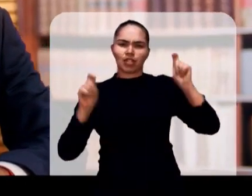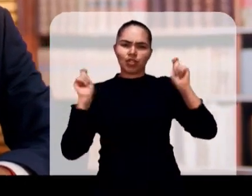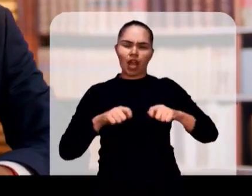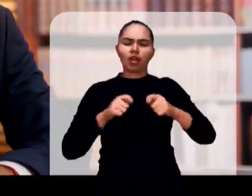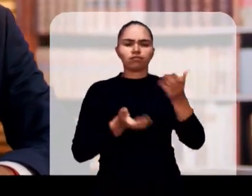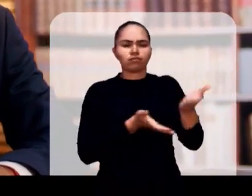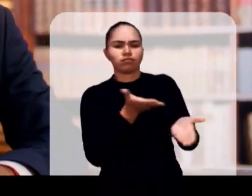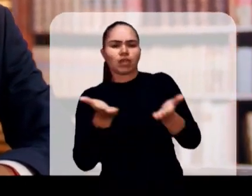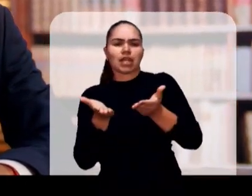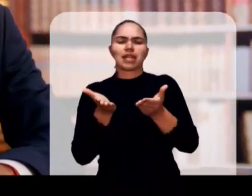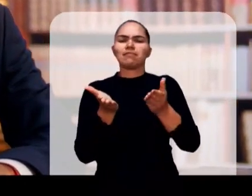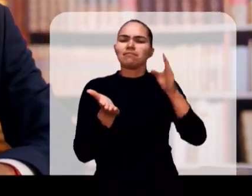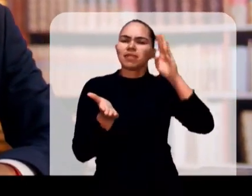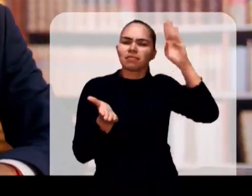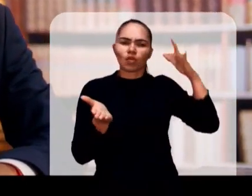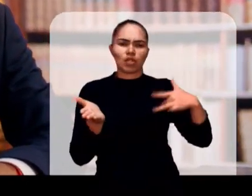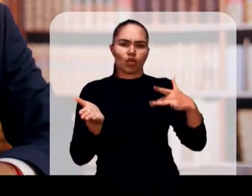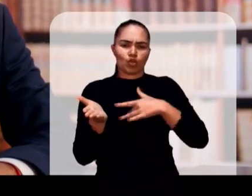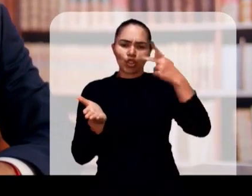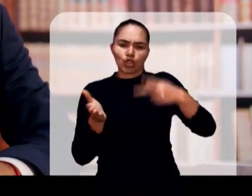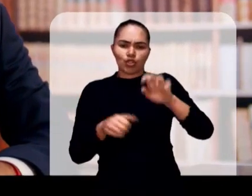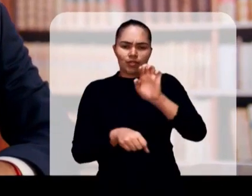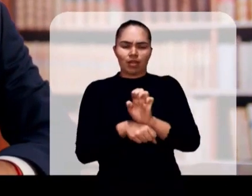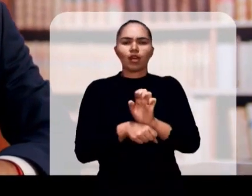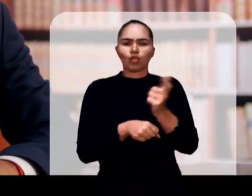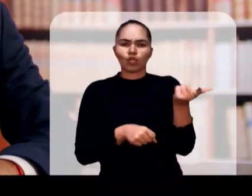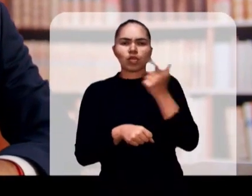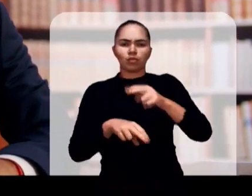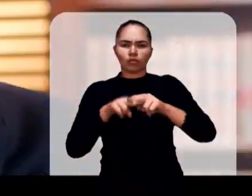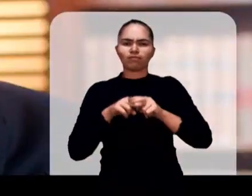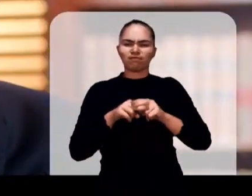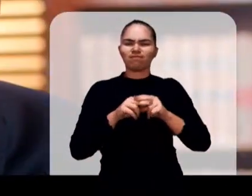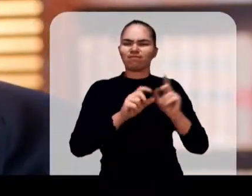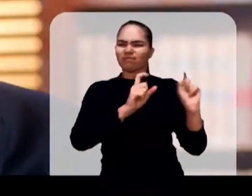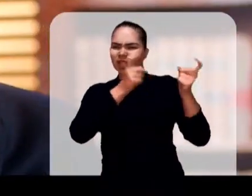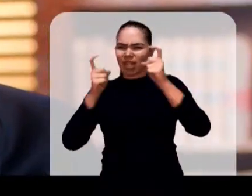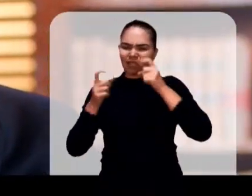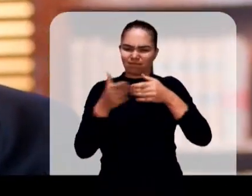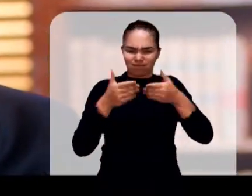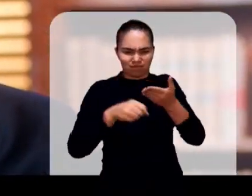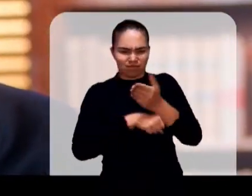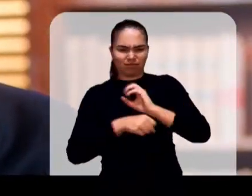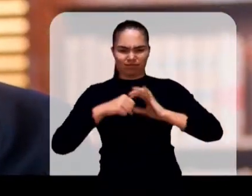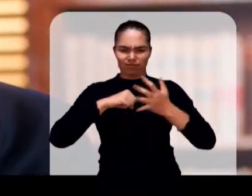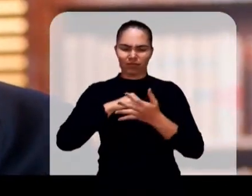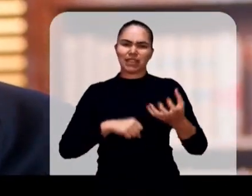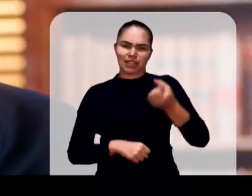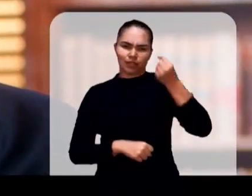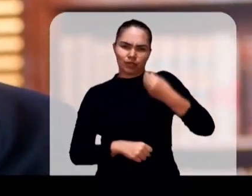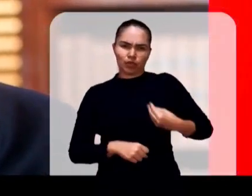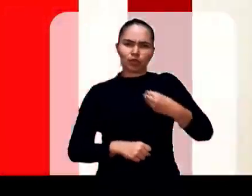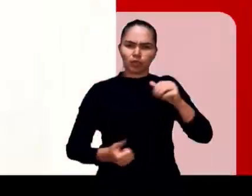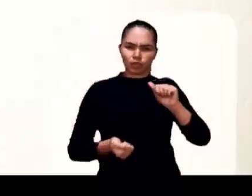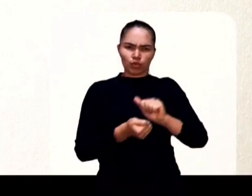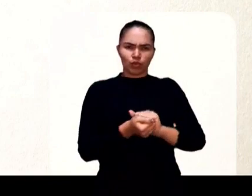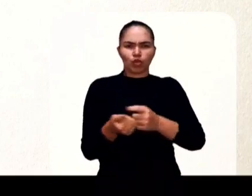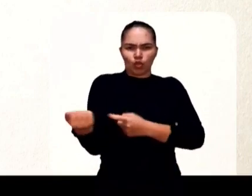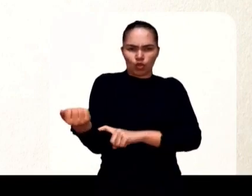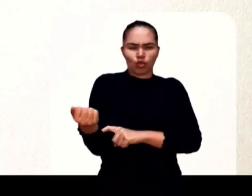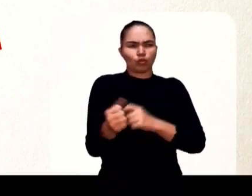que permitiram a ampliação do atendimento de saúde para todo o Ceará, o que foi decisivo no enfrentamento da